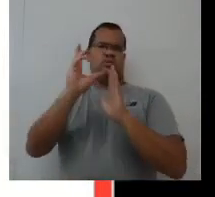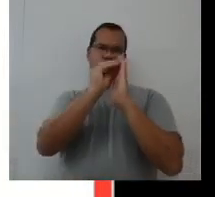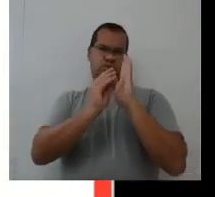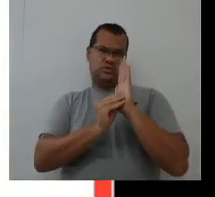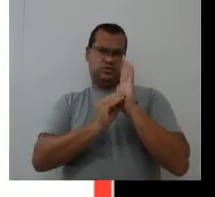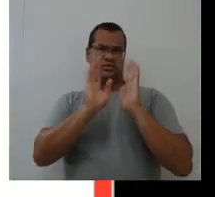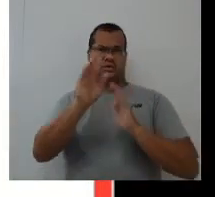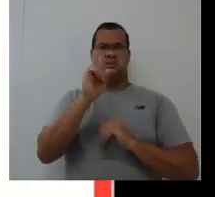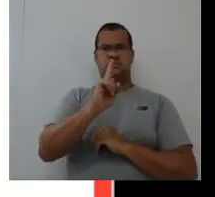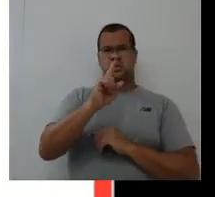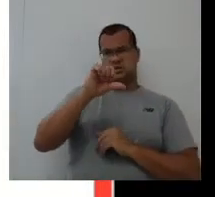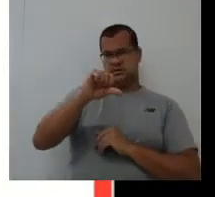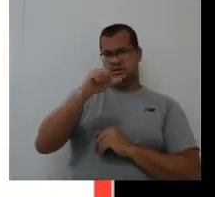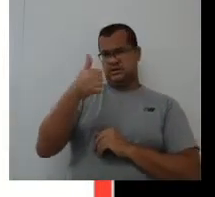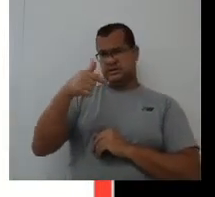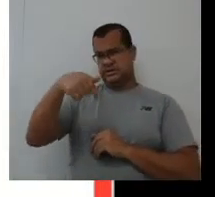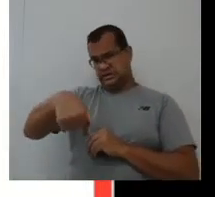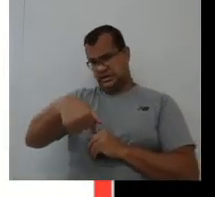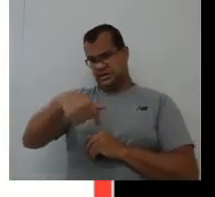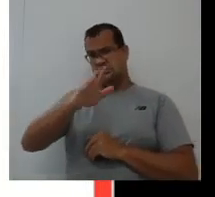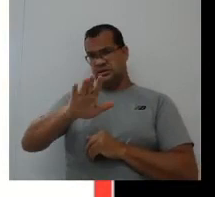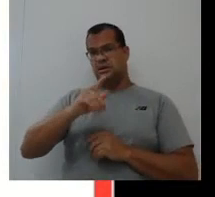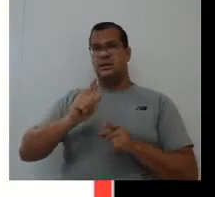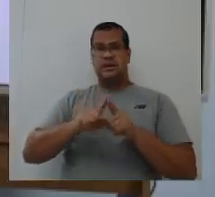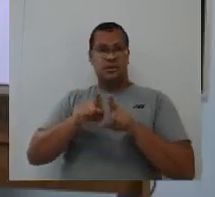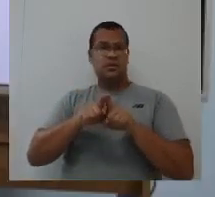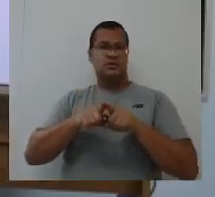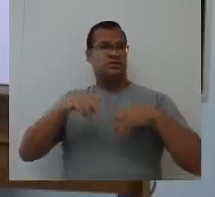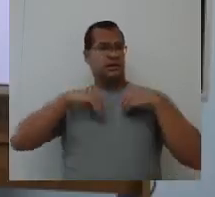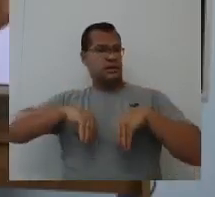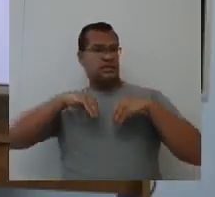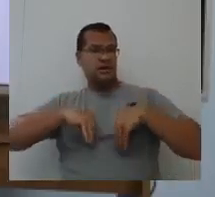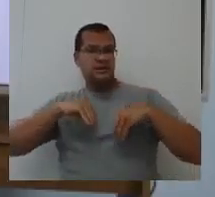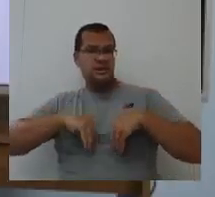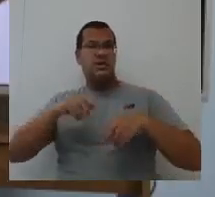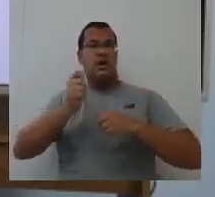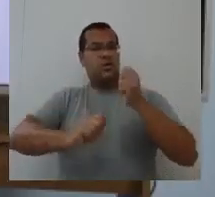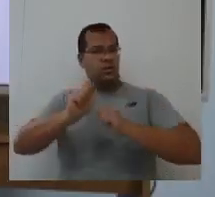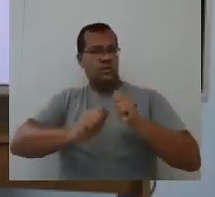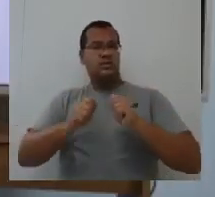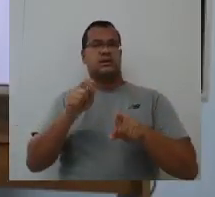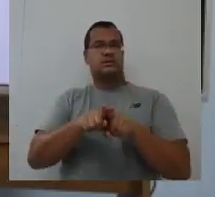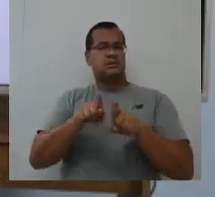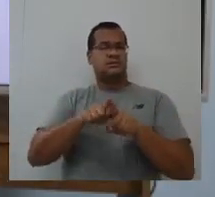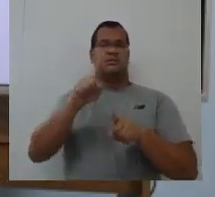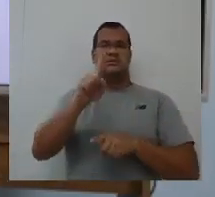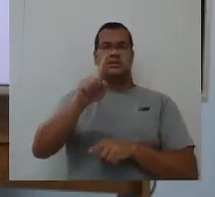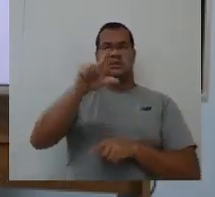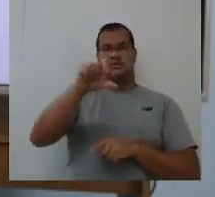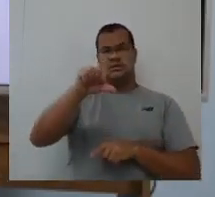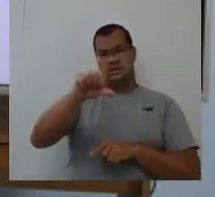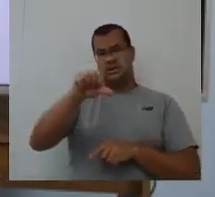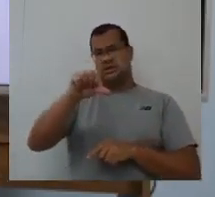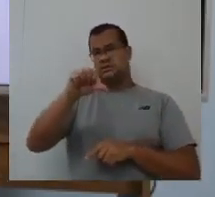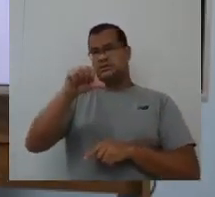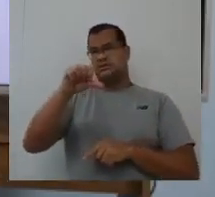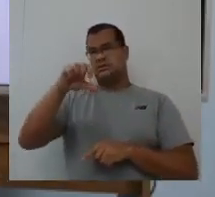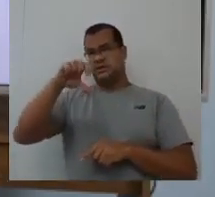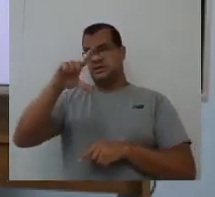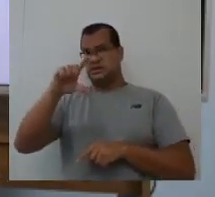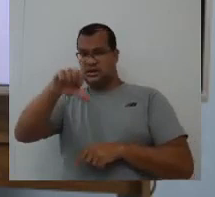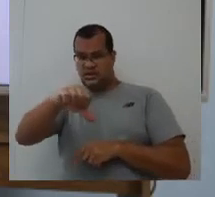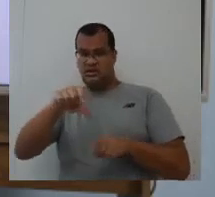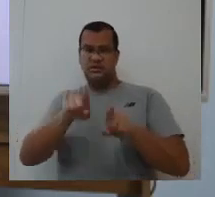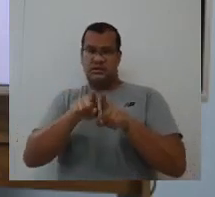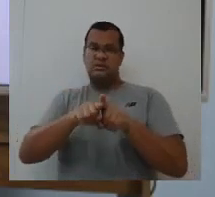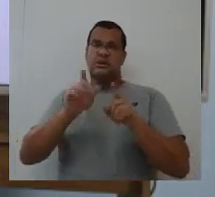em 1917. A Grande Depressão Econômica de 1929 também vai ser fruto disso, e a Segunda Guerra